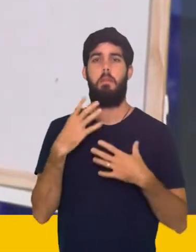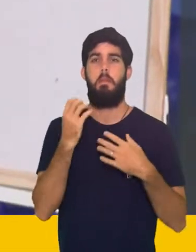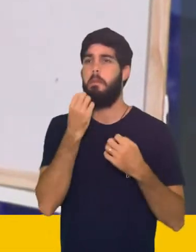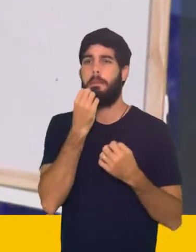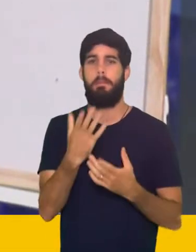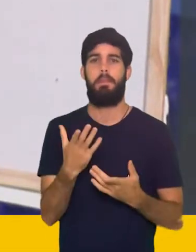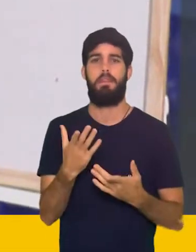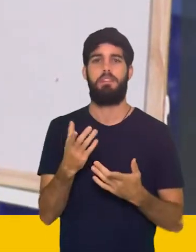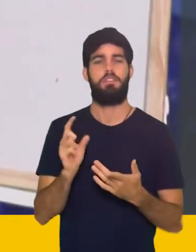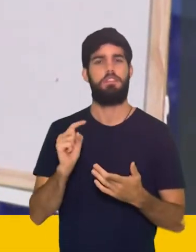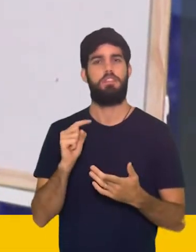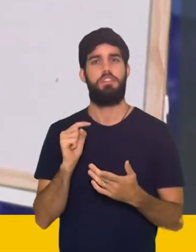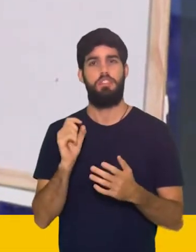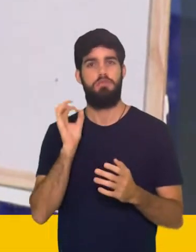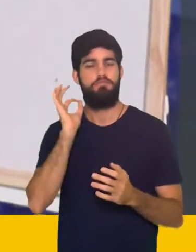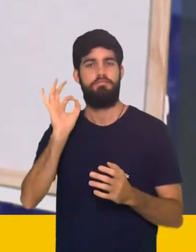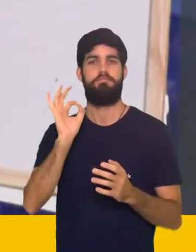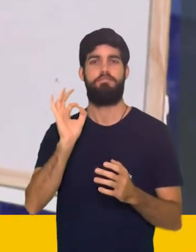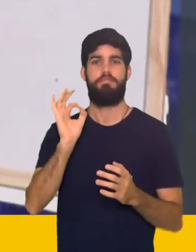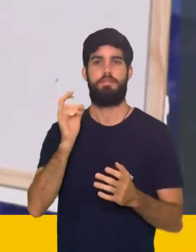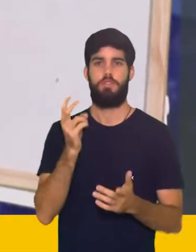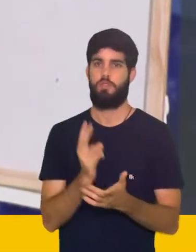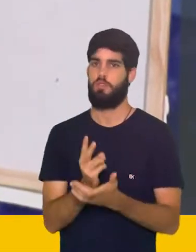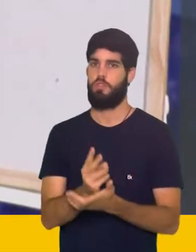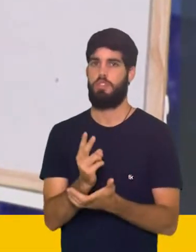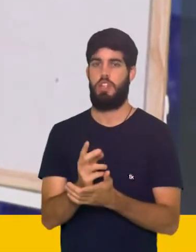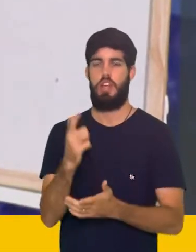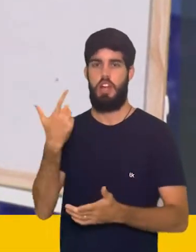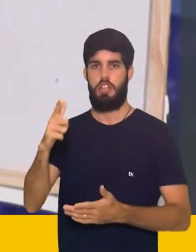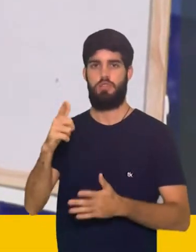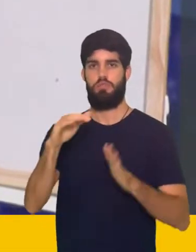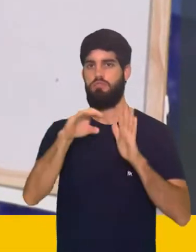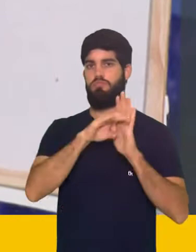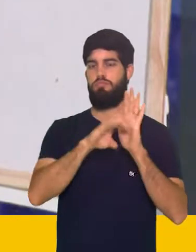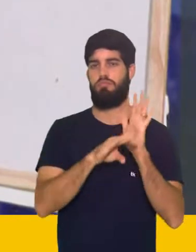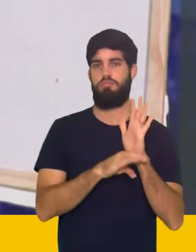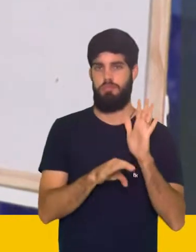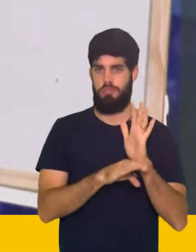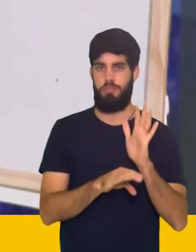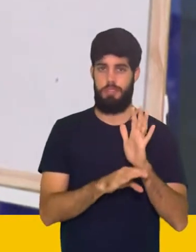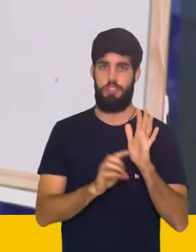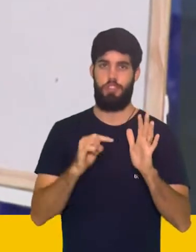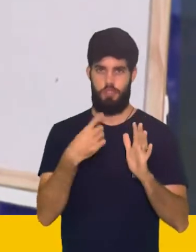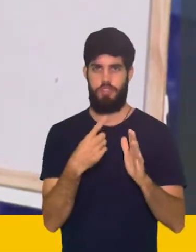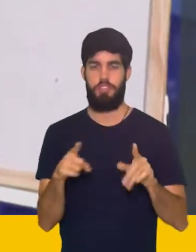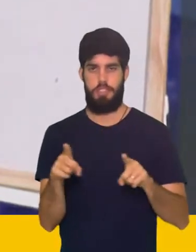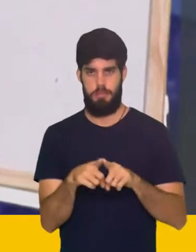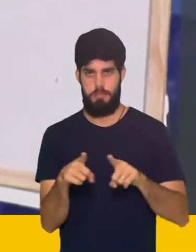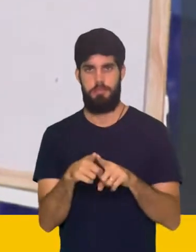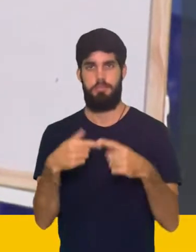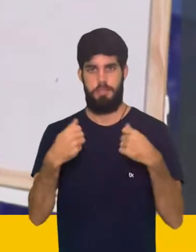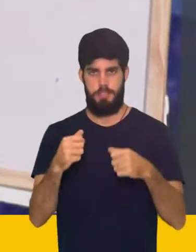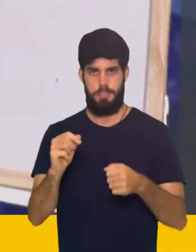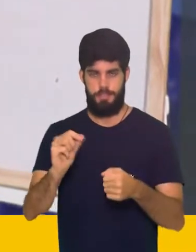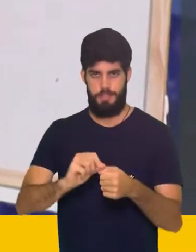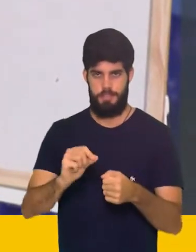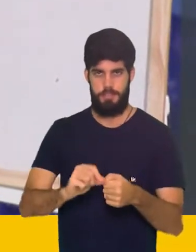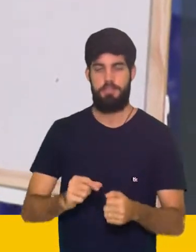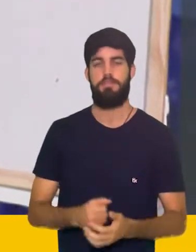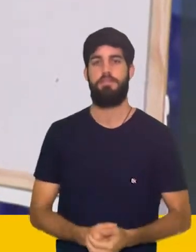cumprida é perfeito para continuar as outras milhares de questões que vêm e que a gente tem que fazê-las